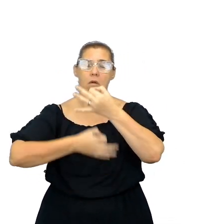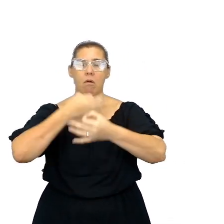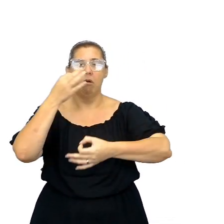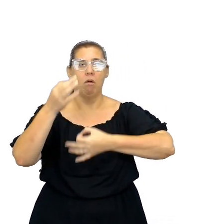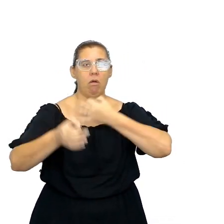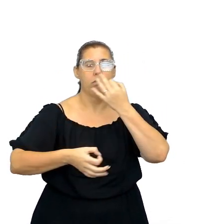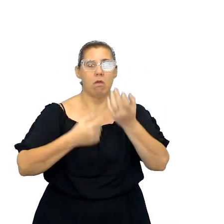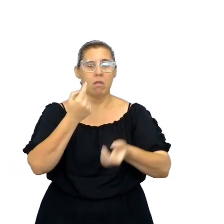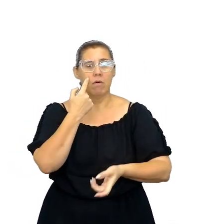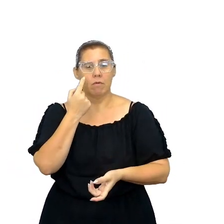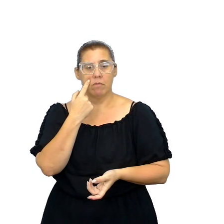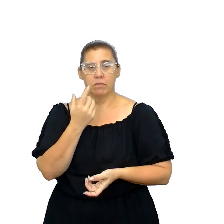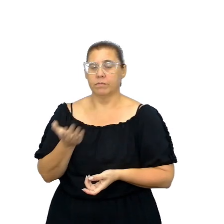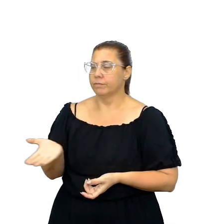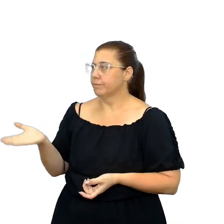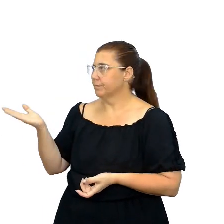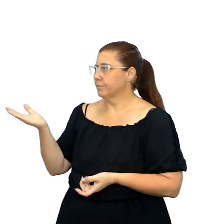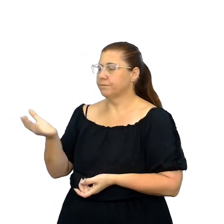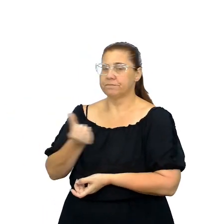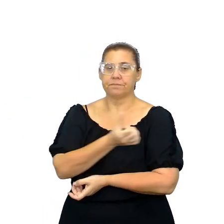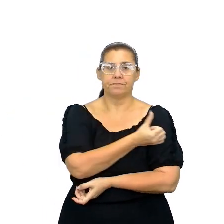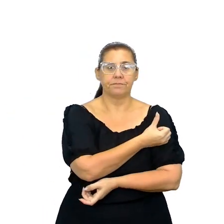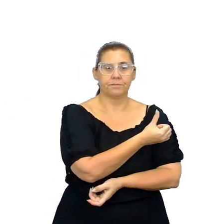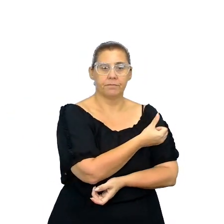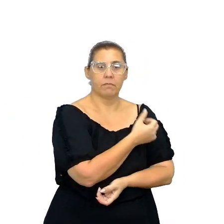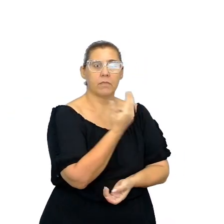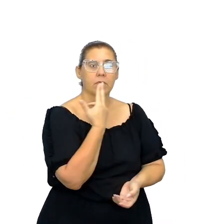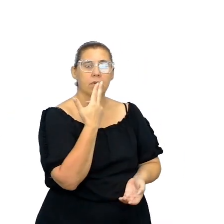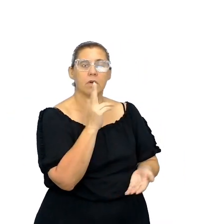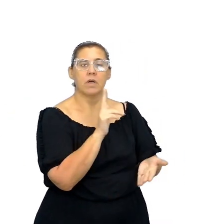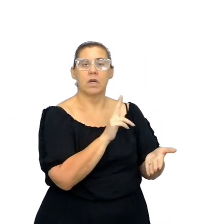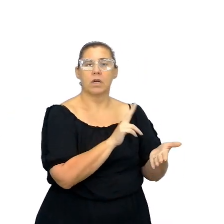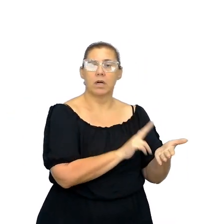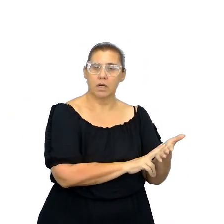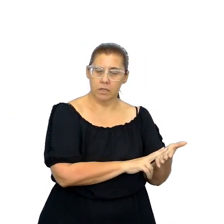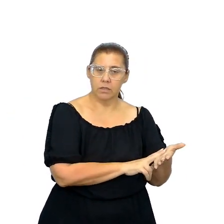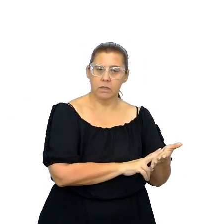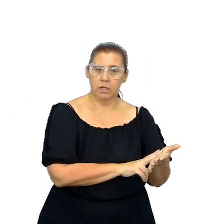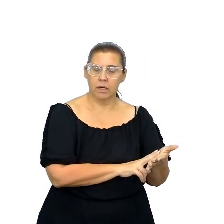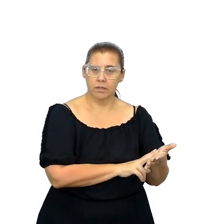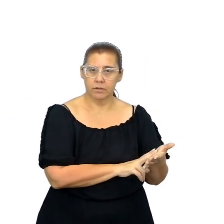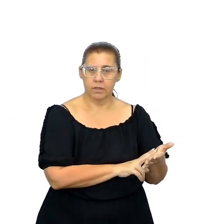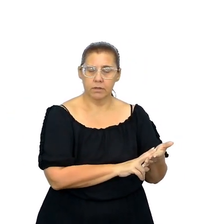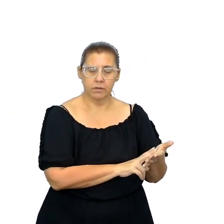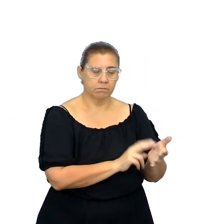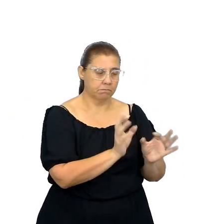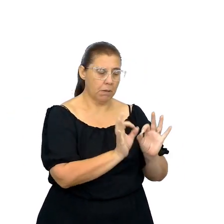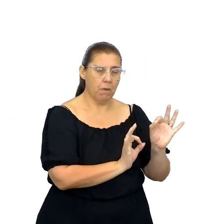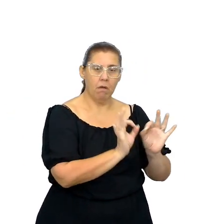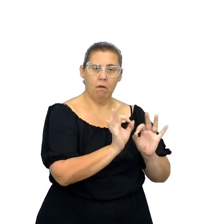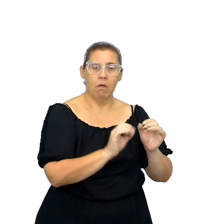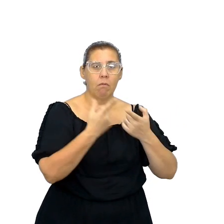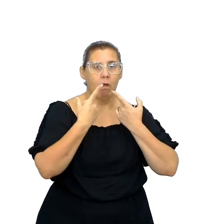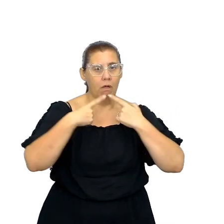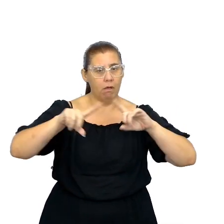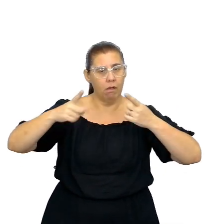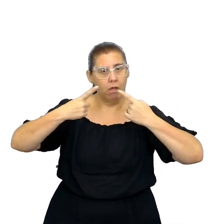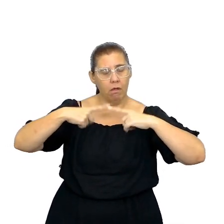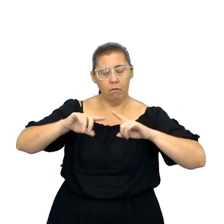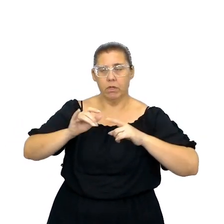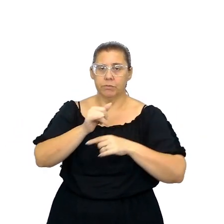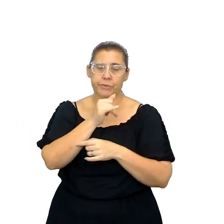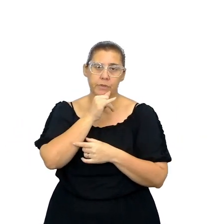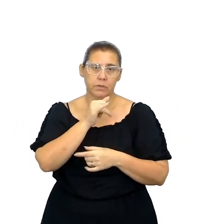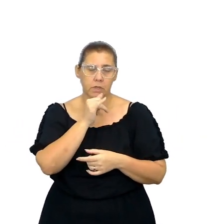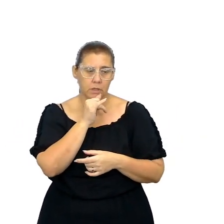Então, vamos ver aqui. No 6º ano, a carta de produção, a produção de uma carta de reclamação, por